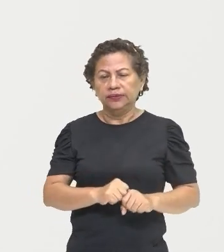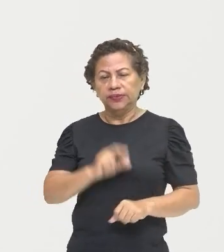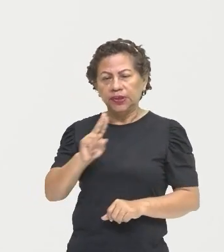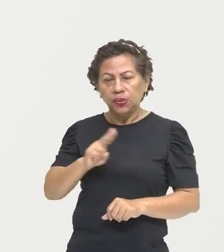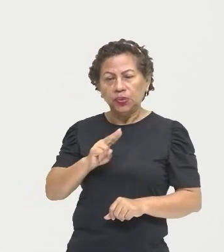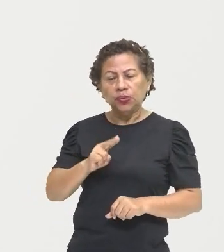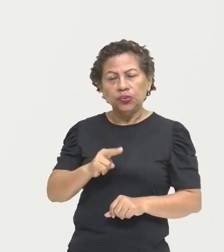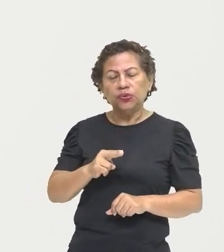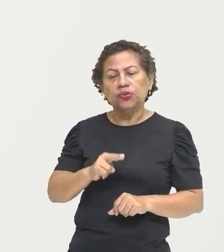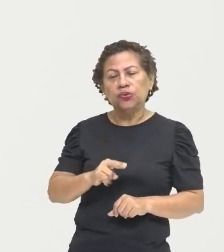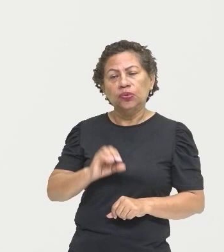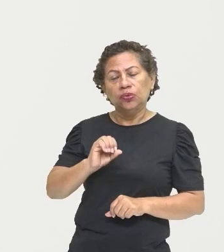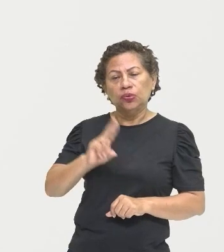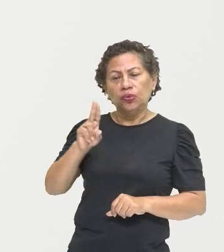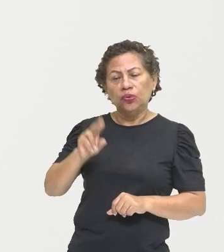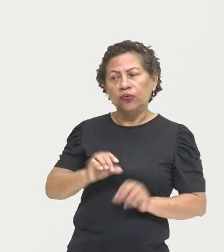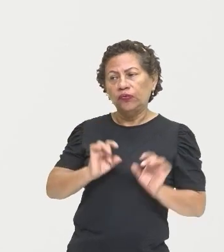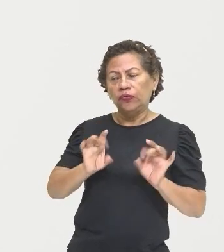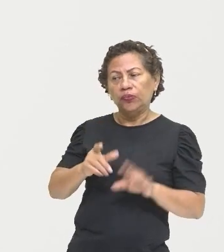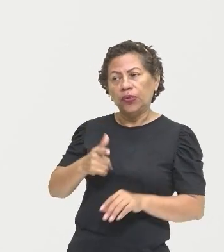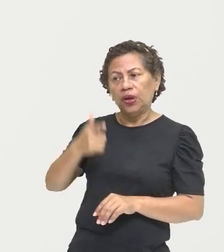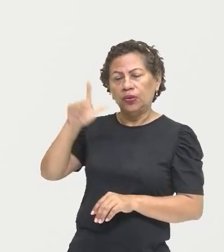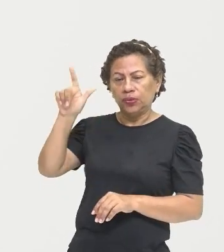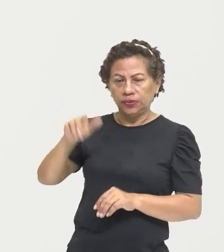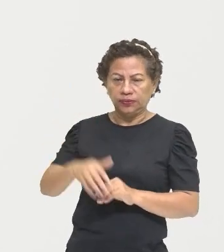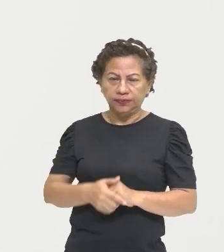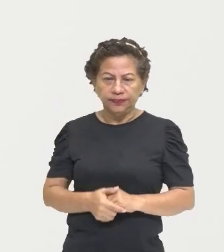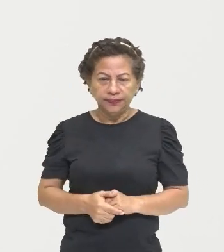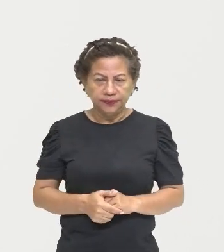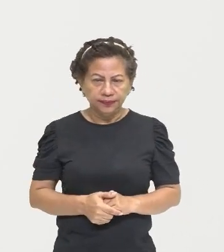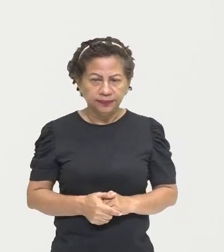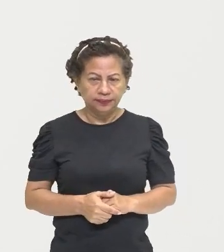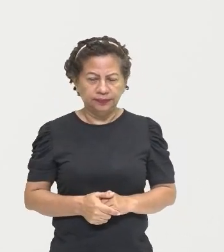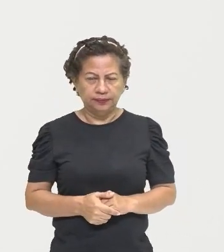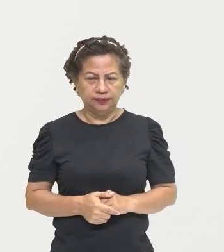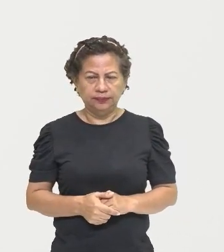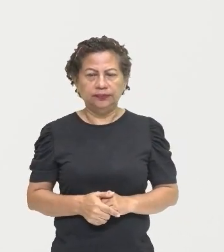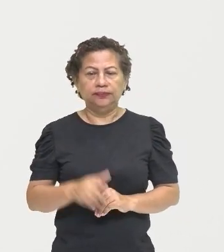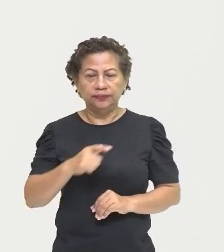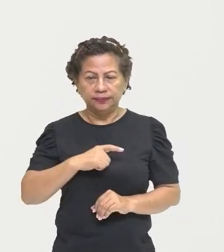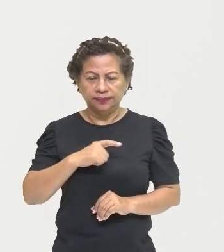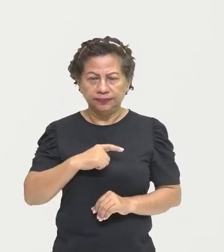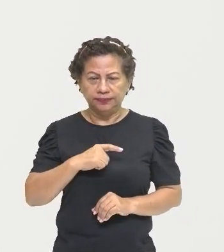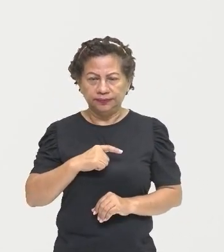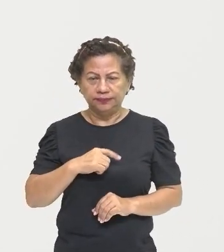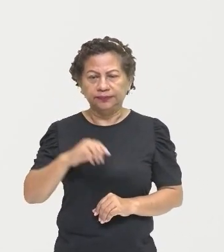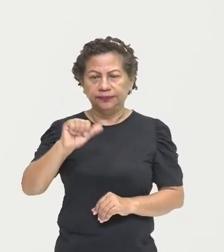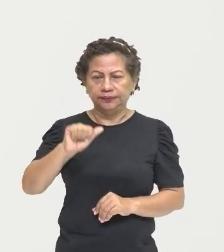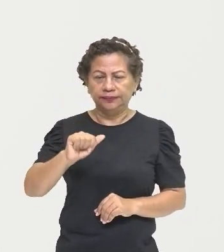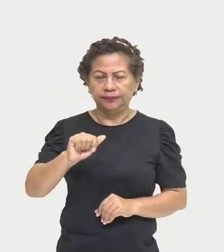estado. Tá. Como é que está distribuído o PIB do estado do Amazonas? Agropecuária, turma,